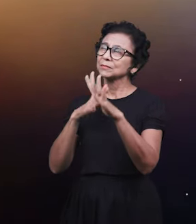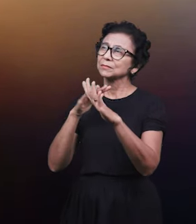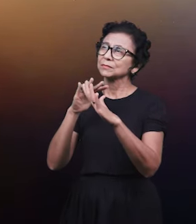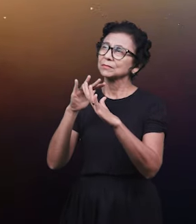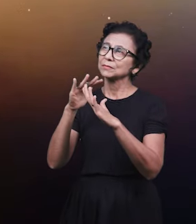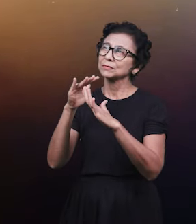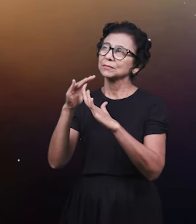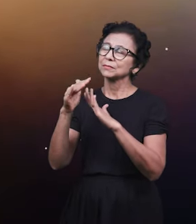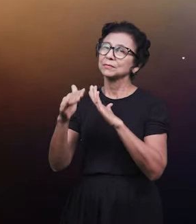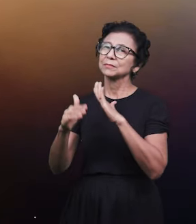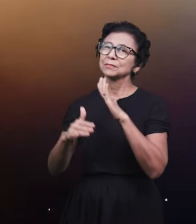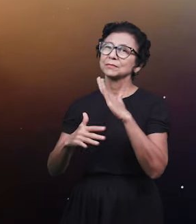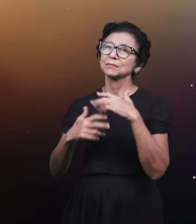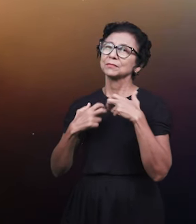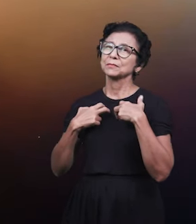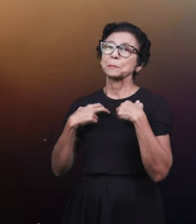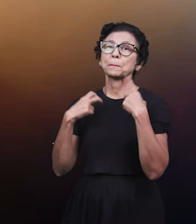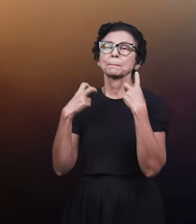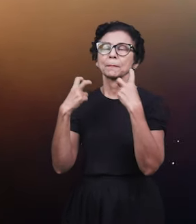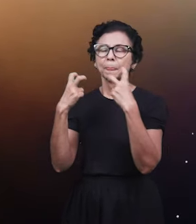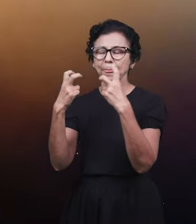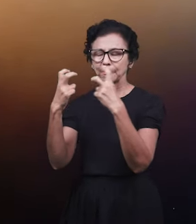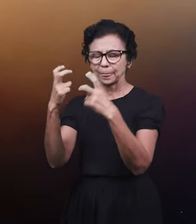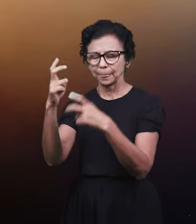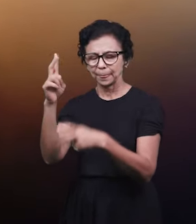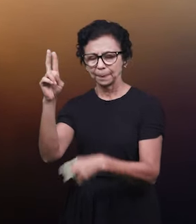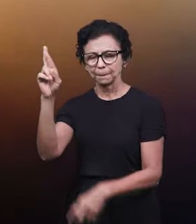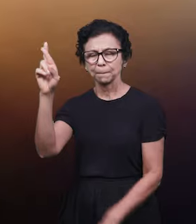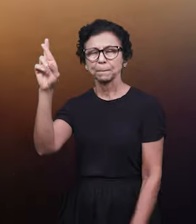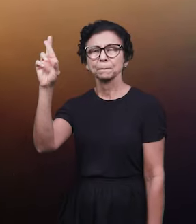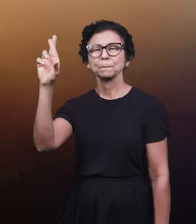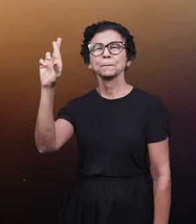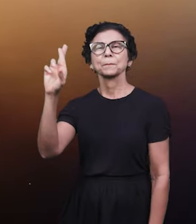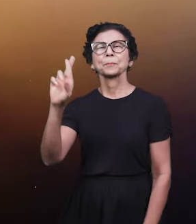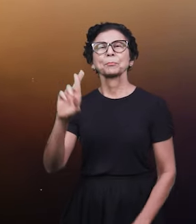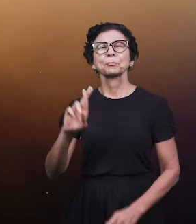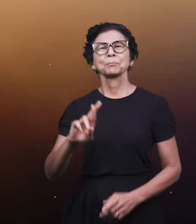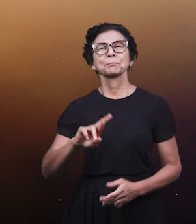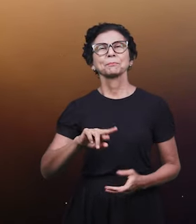minha voz quando a ti clamar.